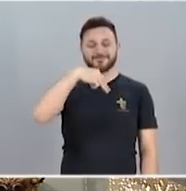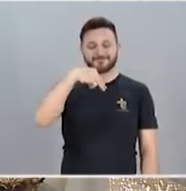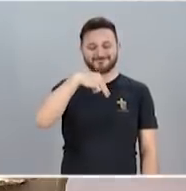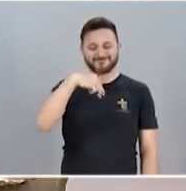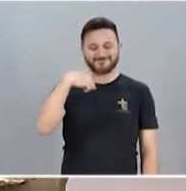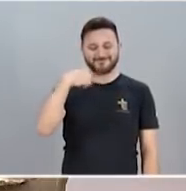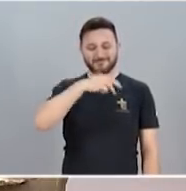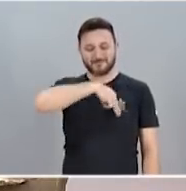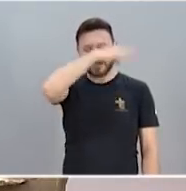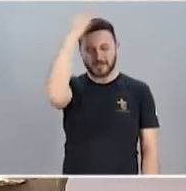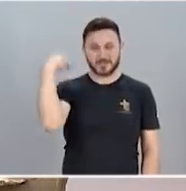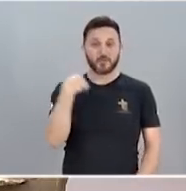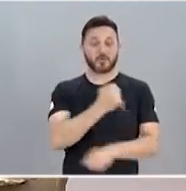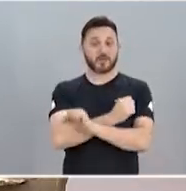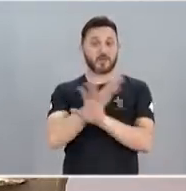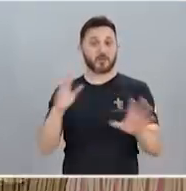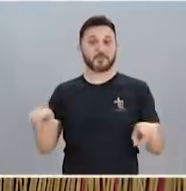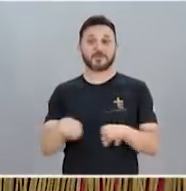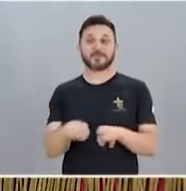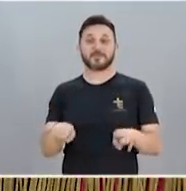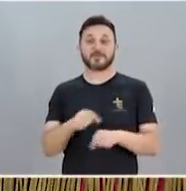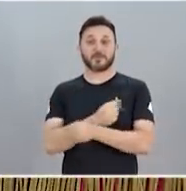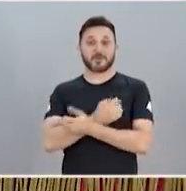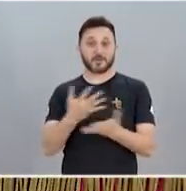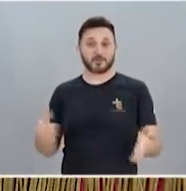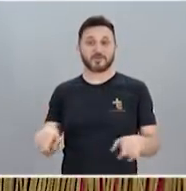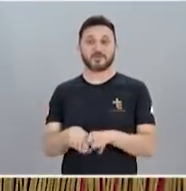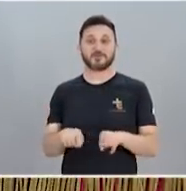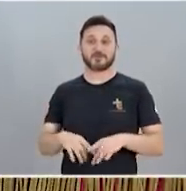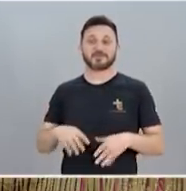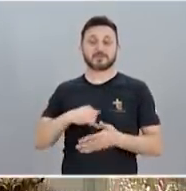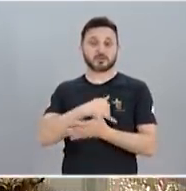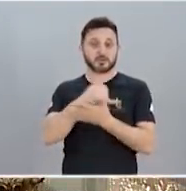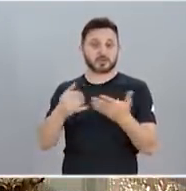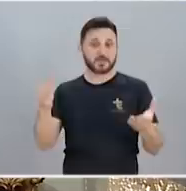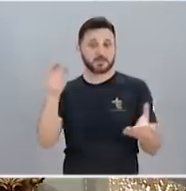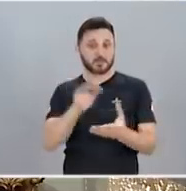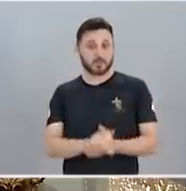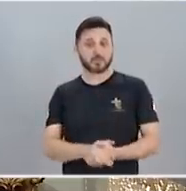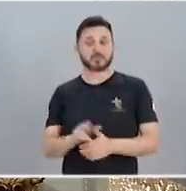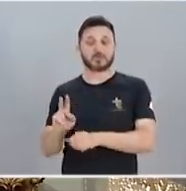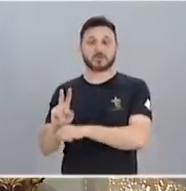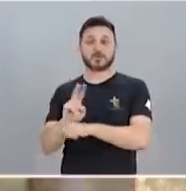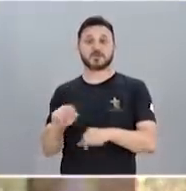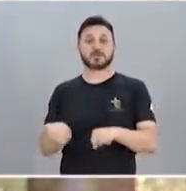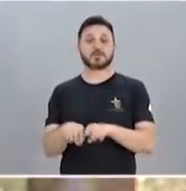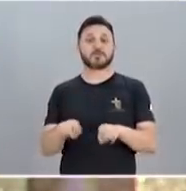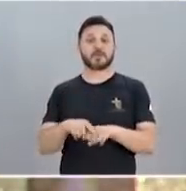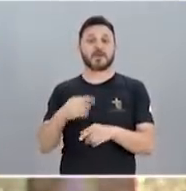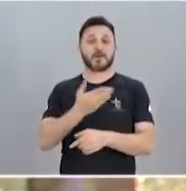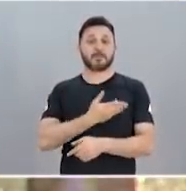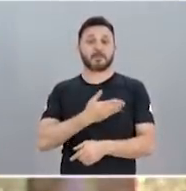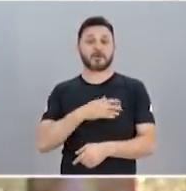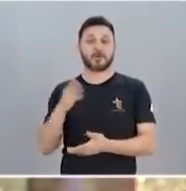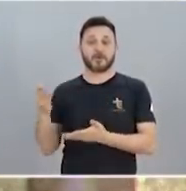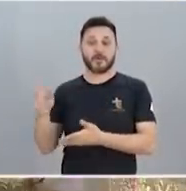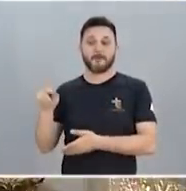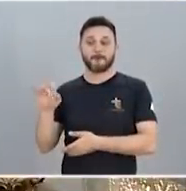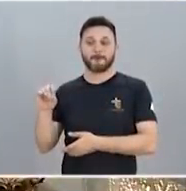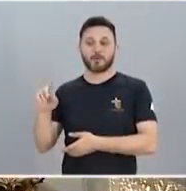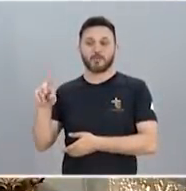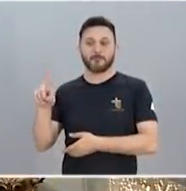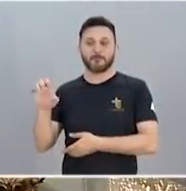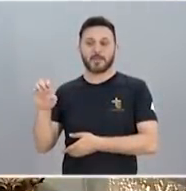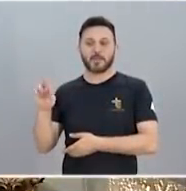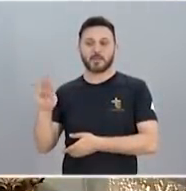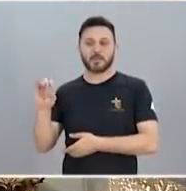Senhora de Guadalupe, São José, seu esposo, providenciai, os santos apóstolos, São Pio de Pietrelcina, e todos os que neste